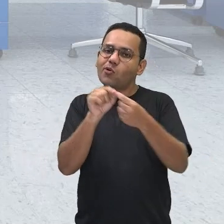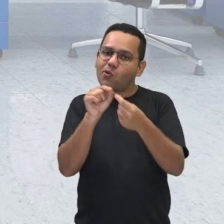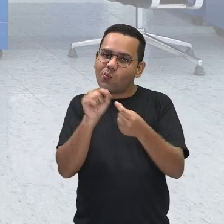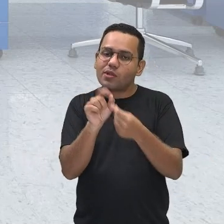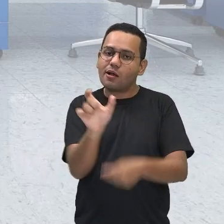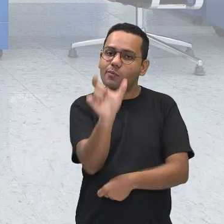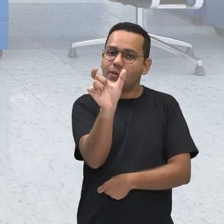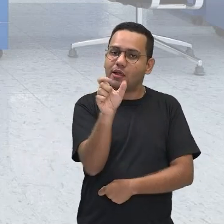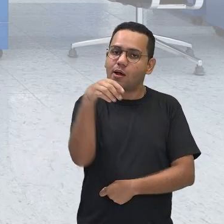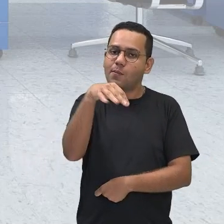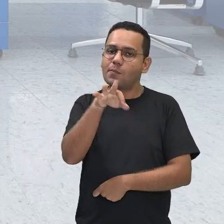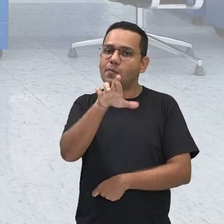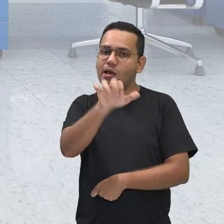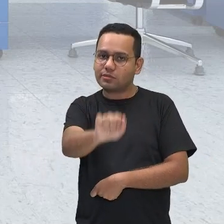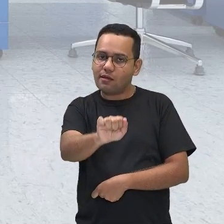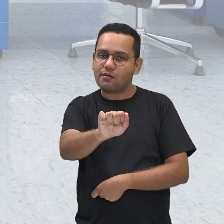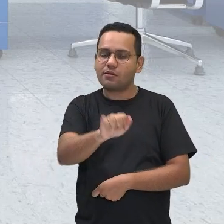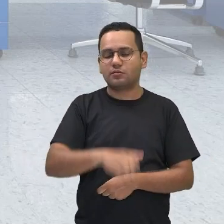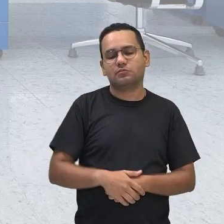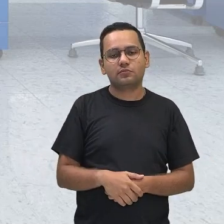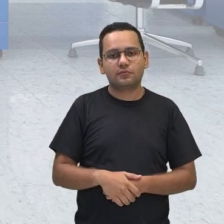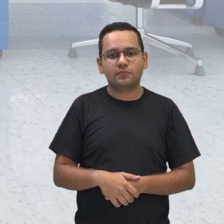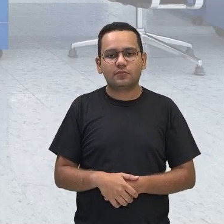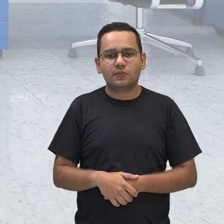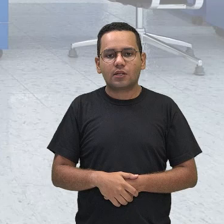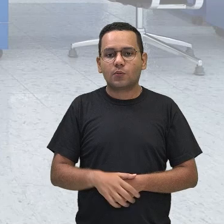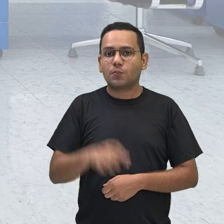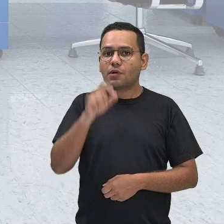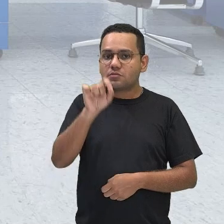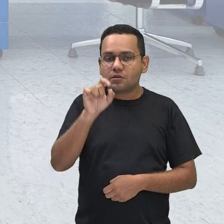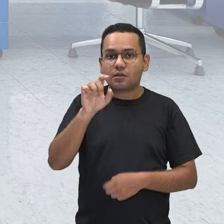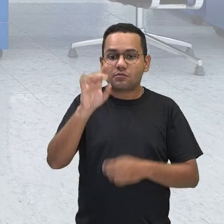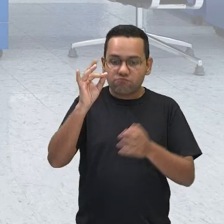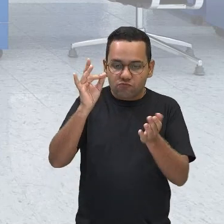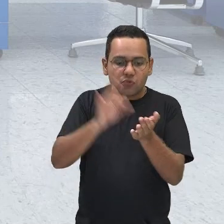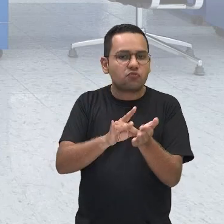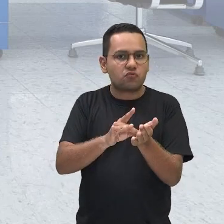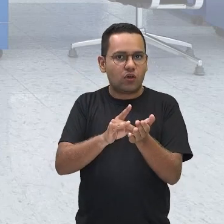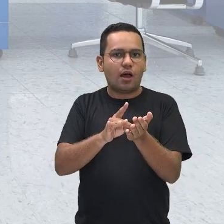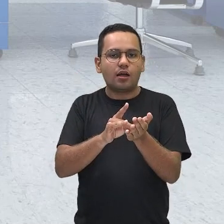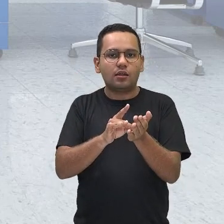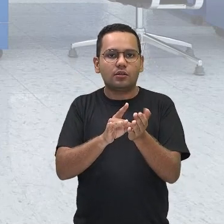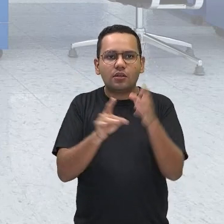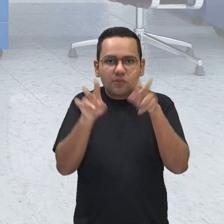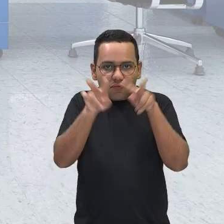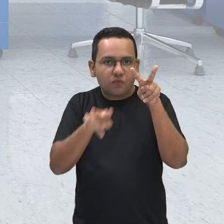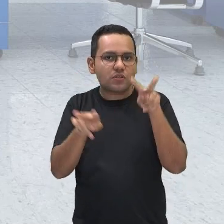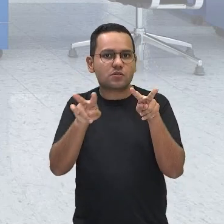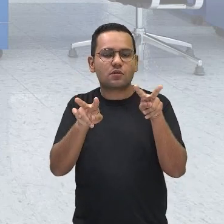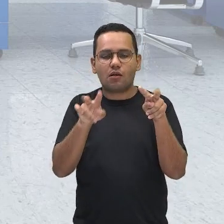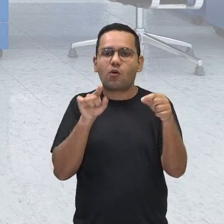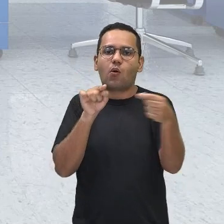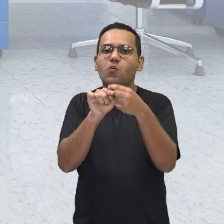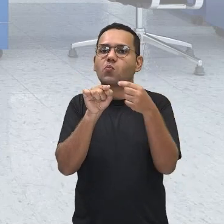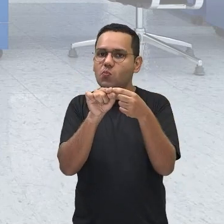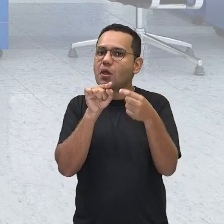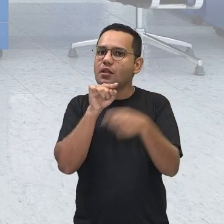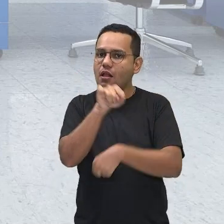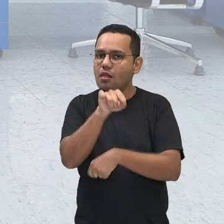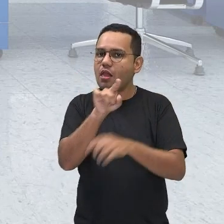existe, que é real, né, e concreto, faz parte da matéria.